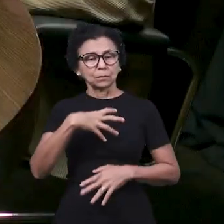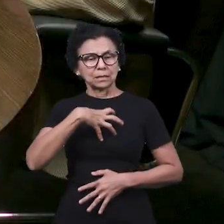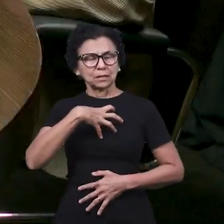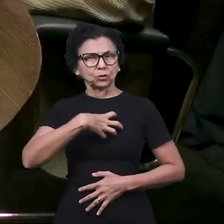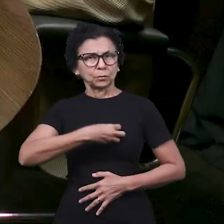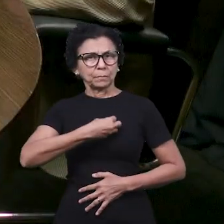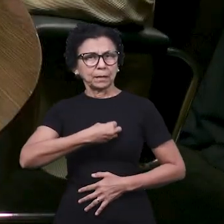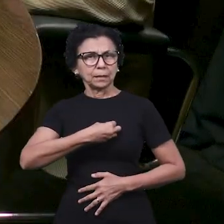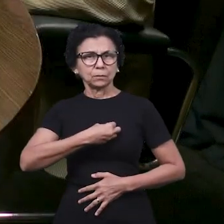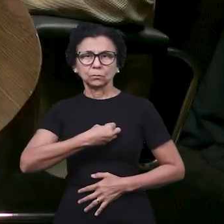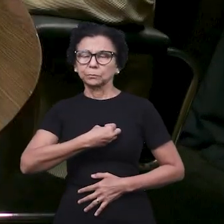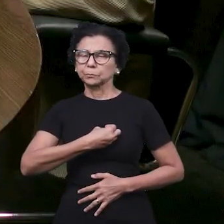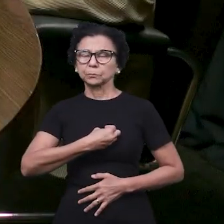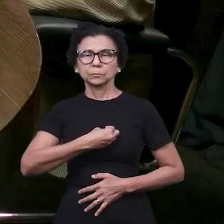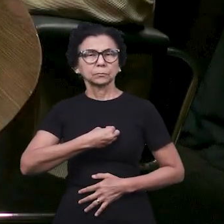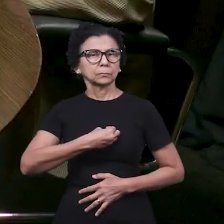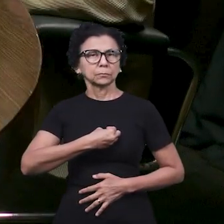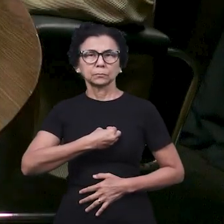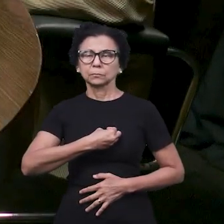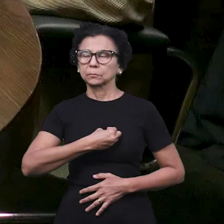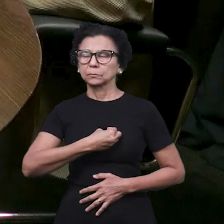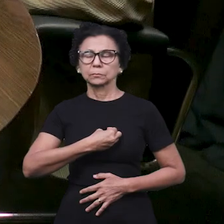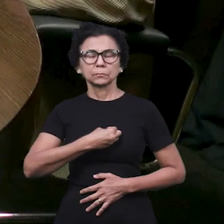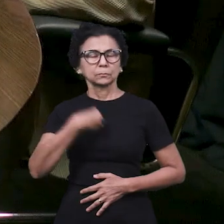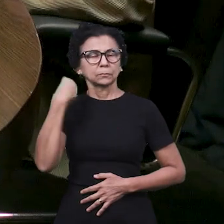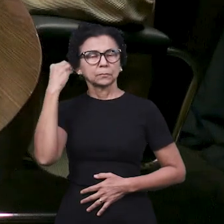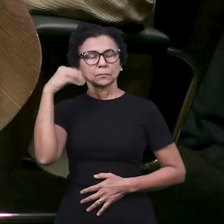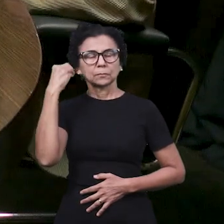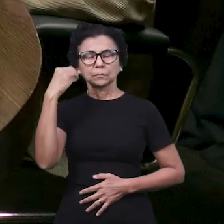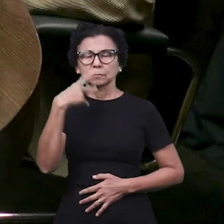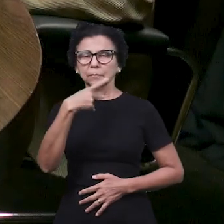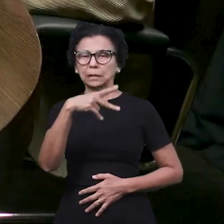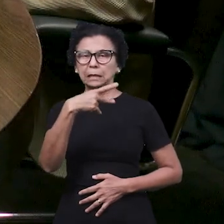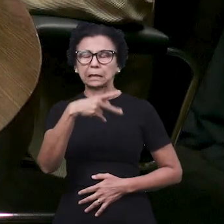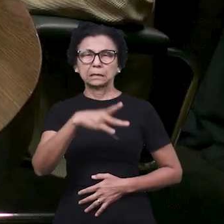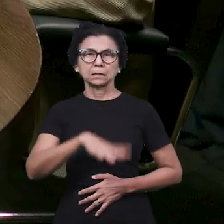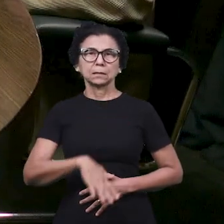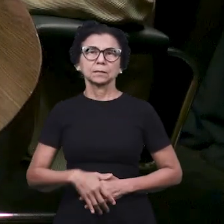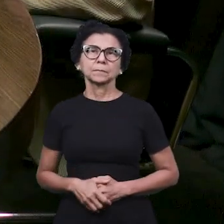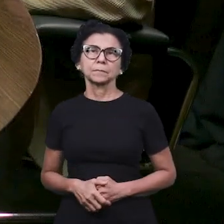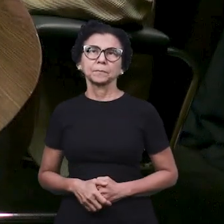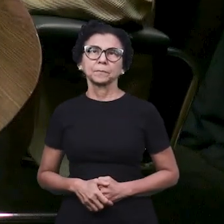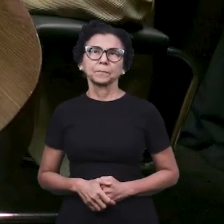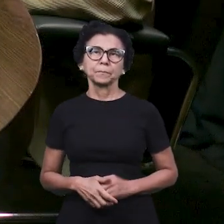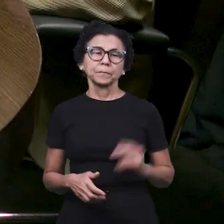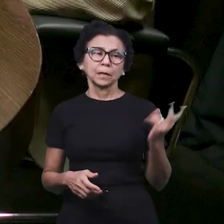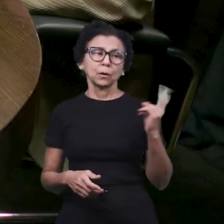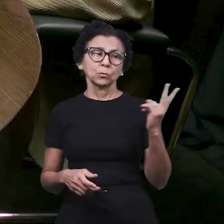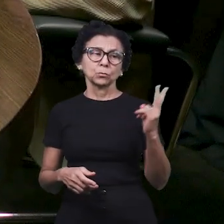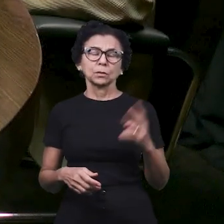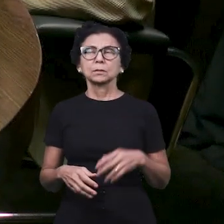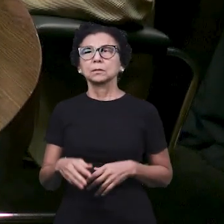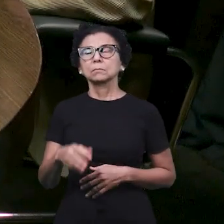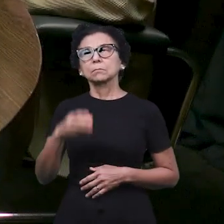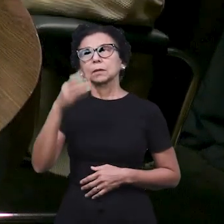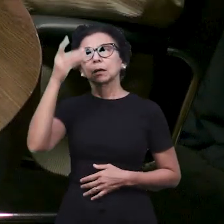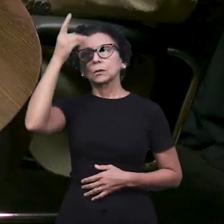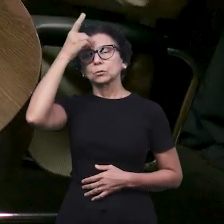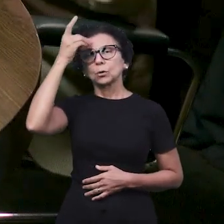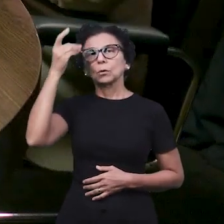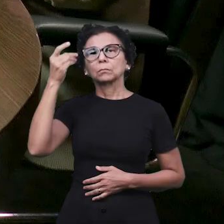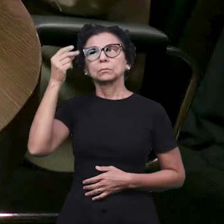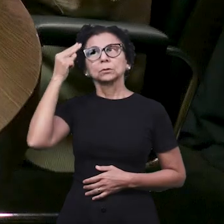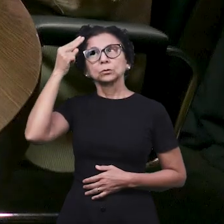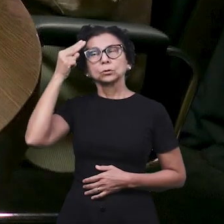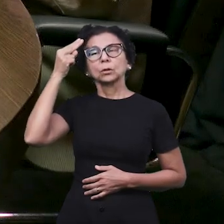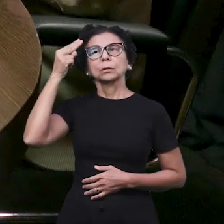ninguém. experiência Deve do ter casal. a experiência deles. O senhor pode dar, veja bem, eles podem ter dons, ter o Sim, sonho, ter visão. Os